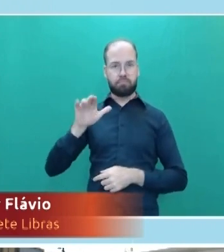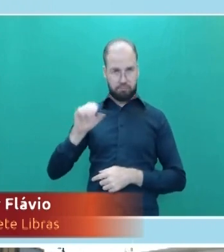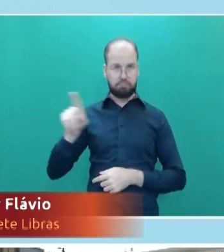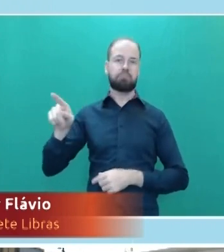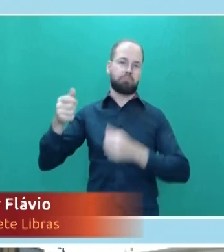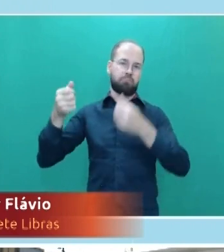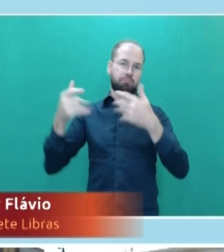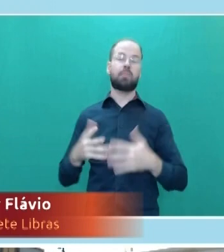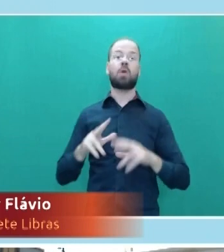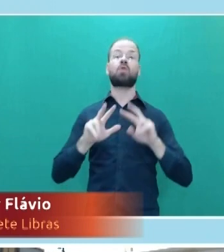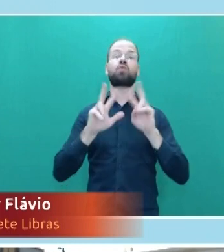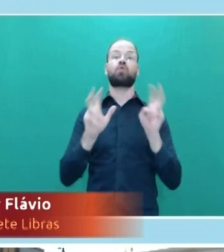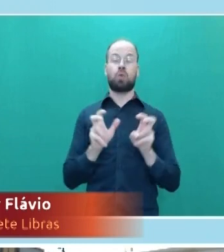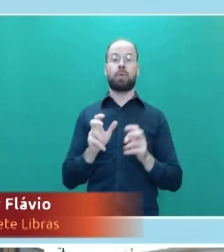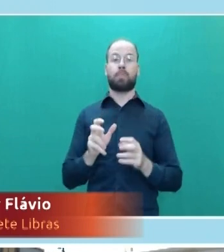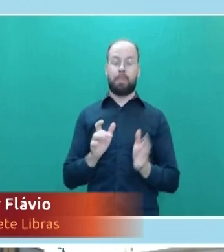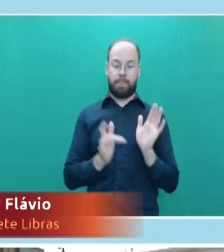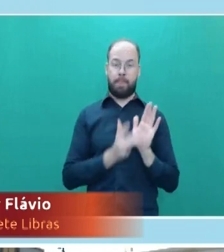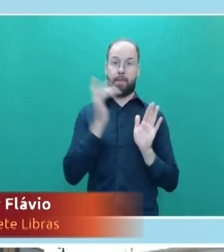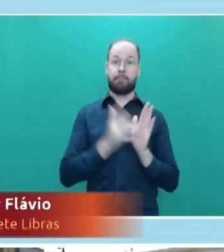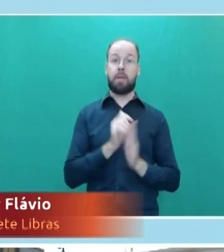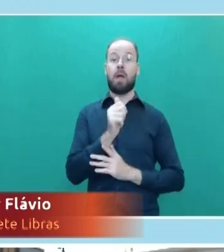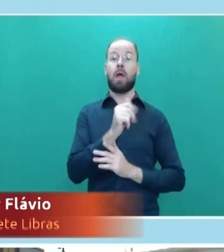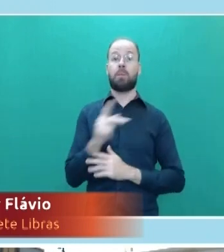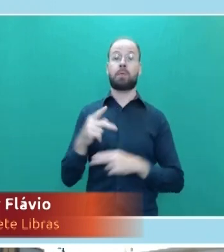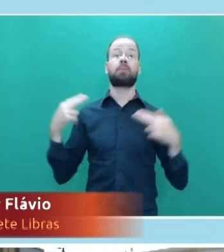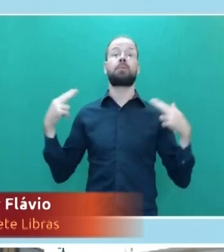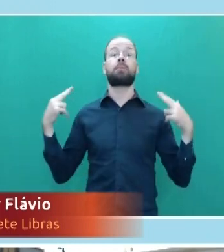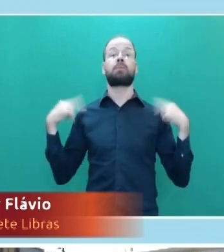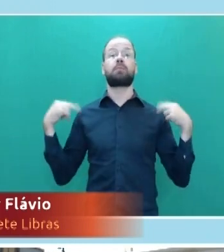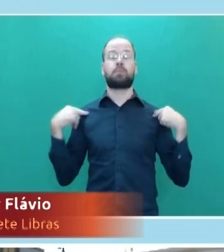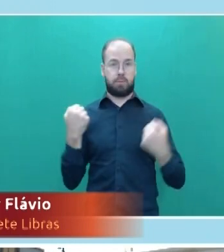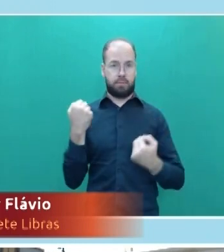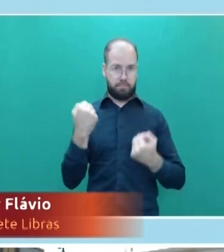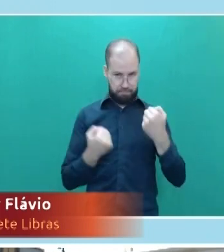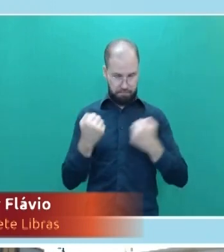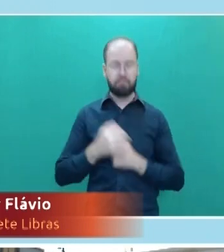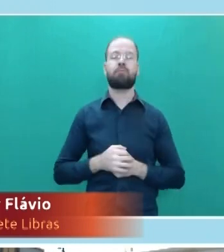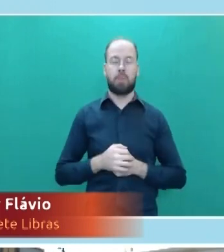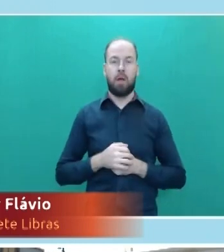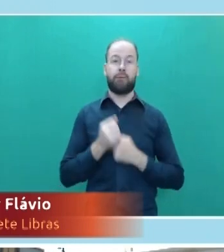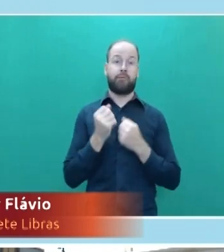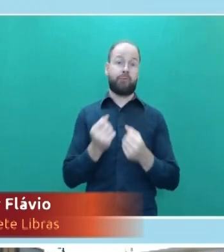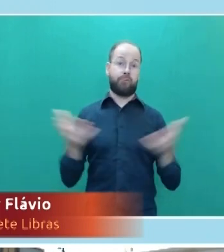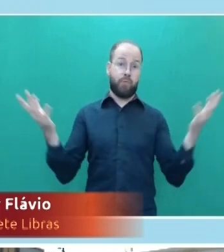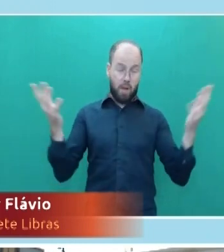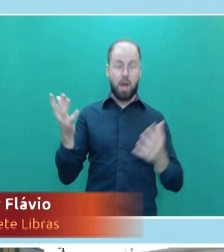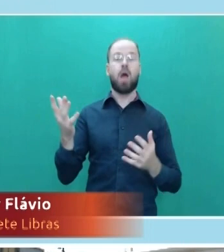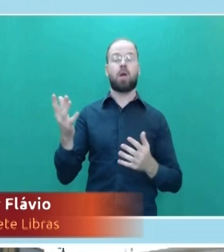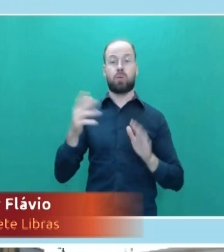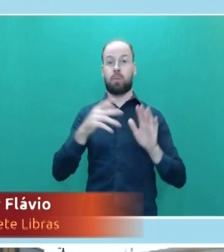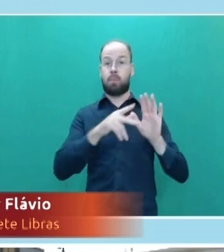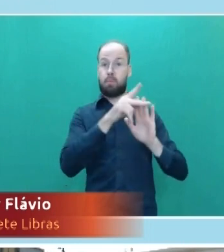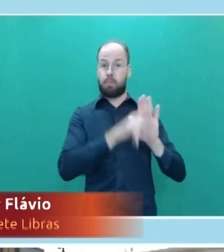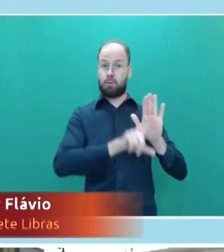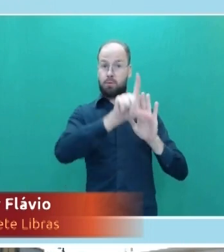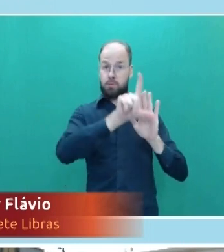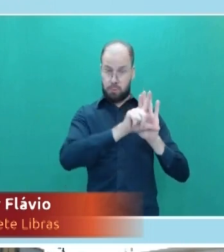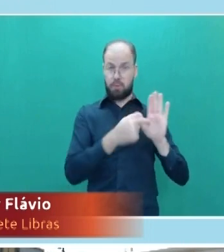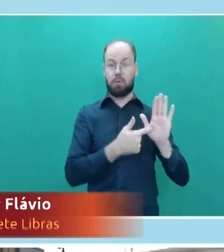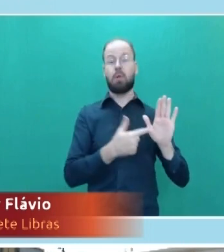dos aplicativos. Vários projetos no Congresso hoje estão trazendo aí o projeto de lei para